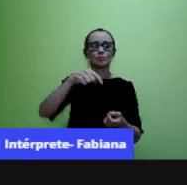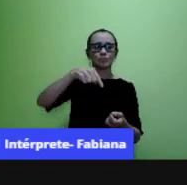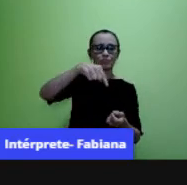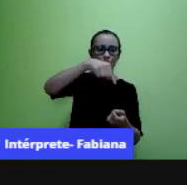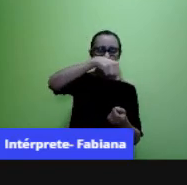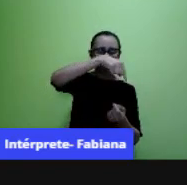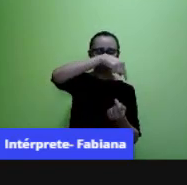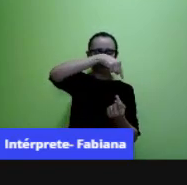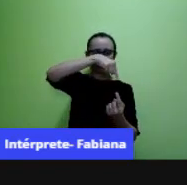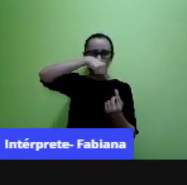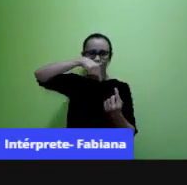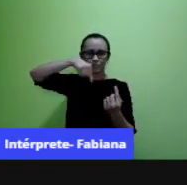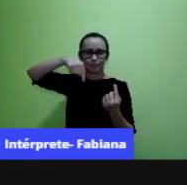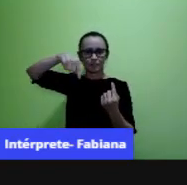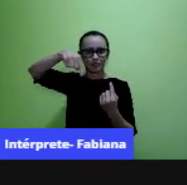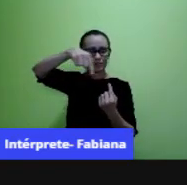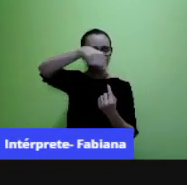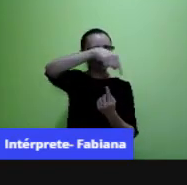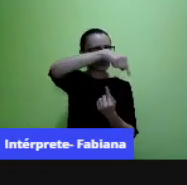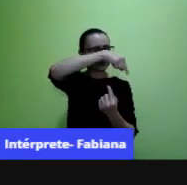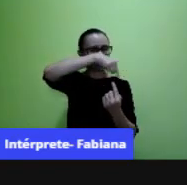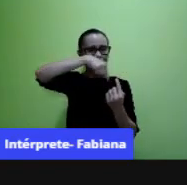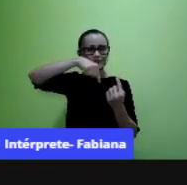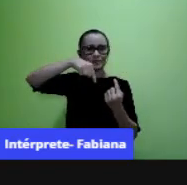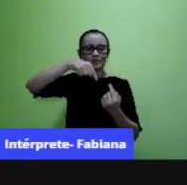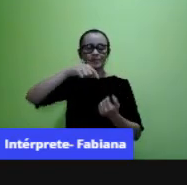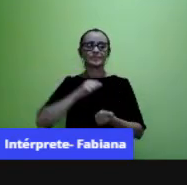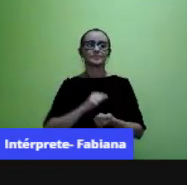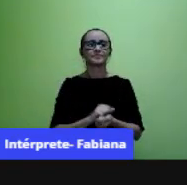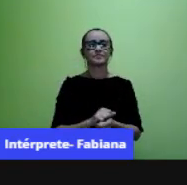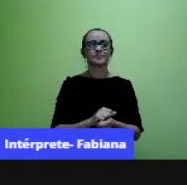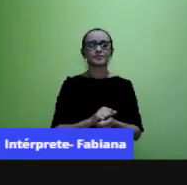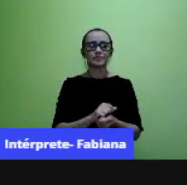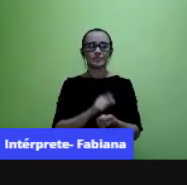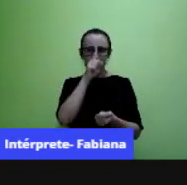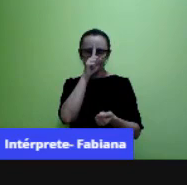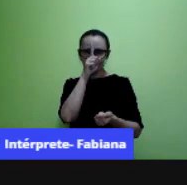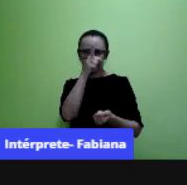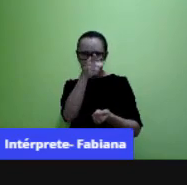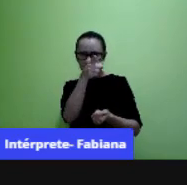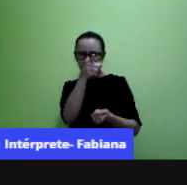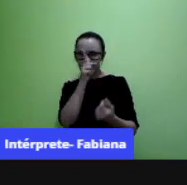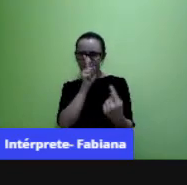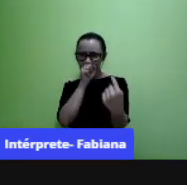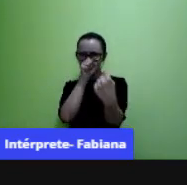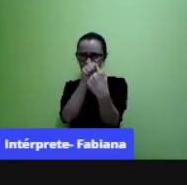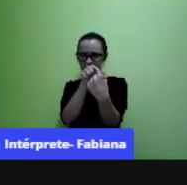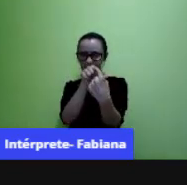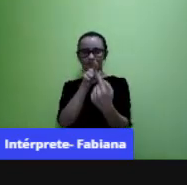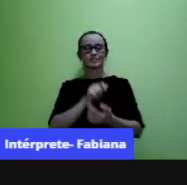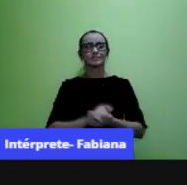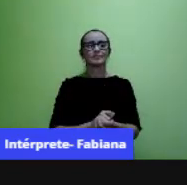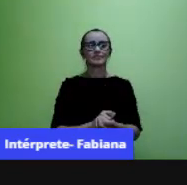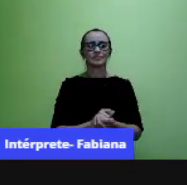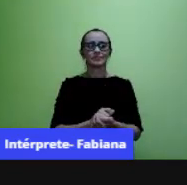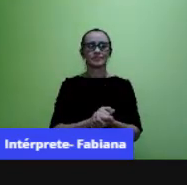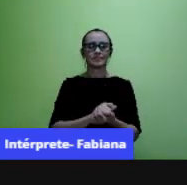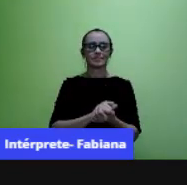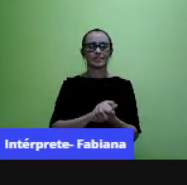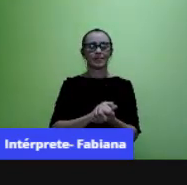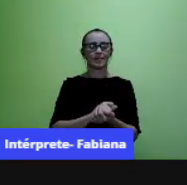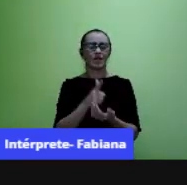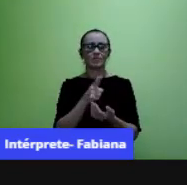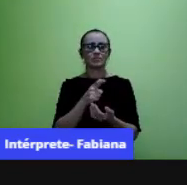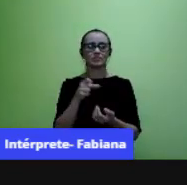girar e olhar, vamos supor, você pede para ela olhar um ponto, um foco. Então, girar e olhar a maçaneta da